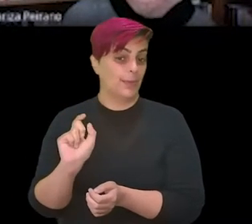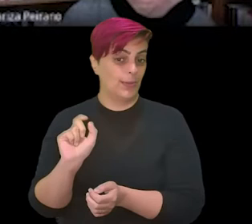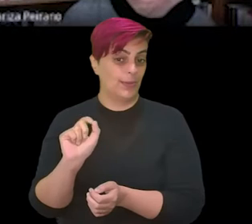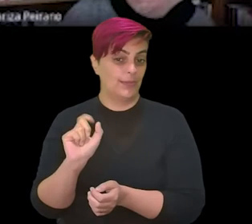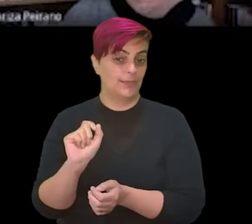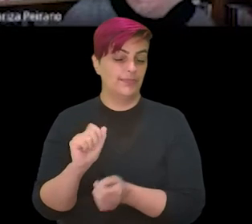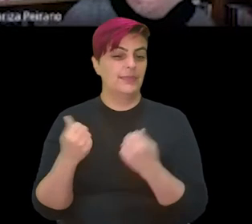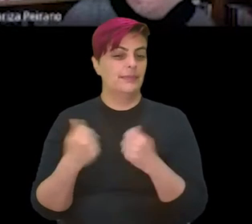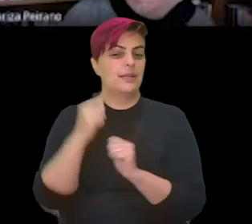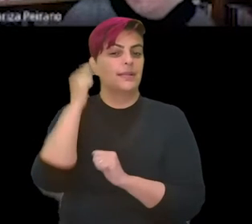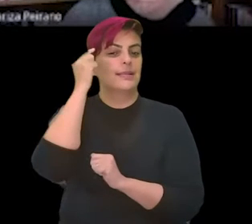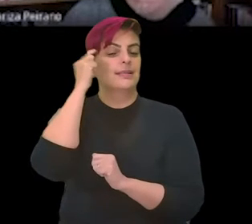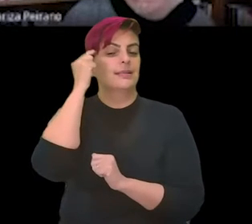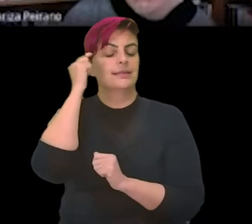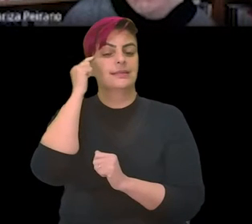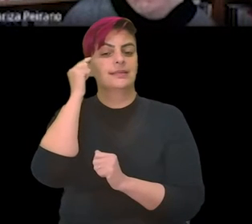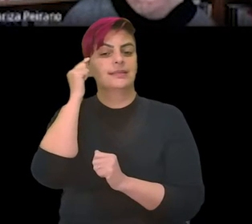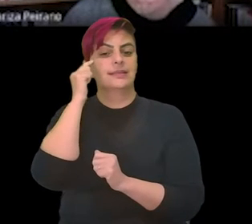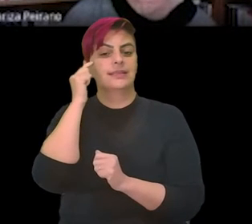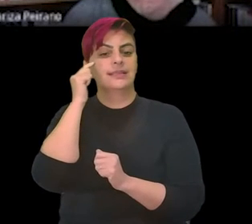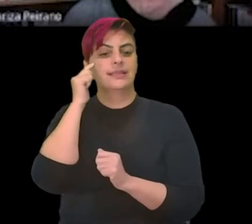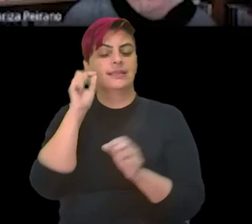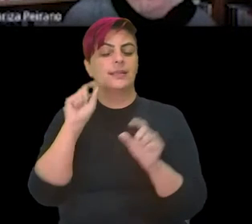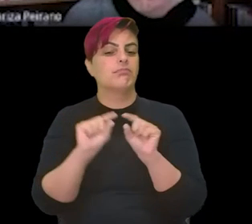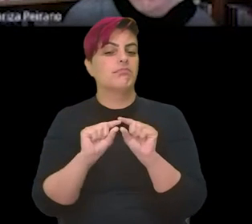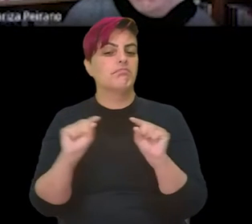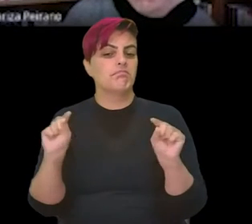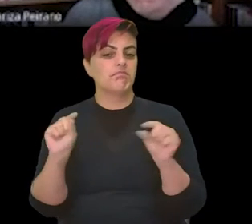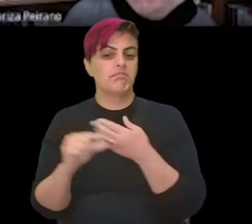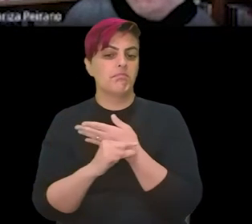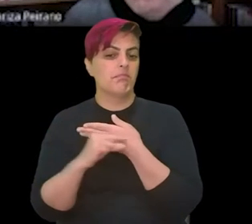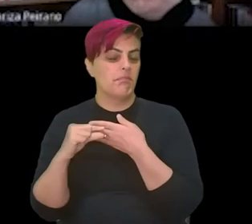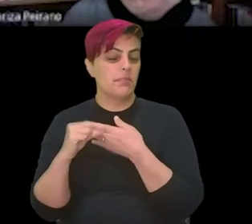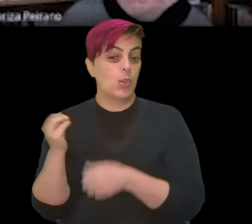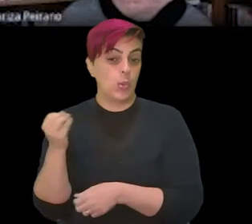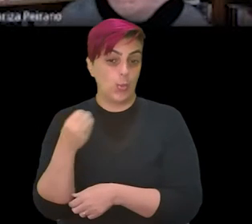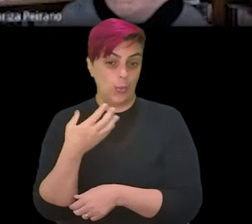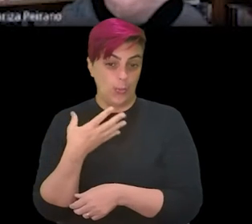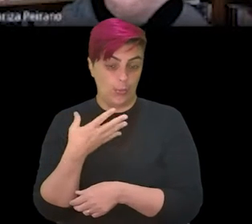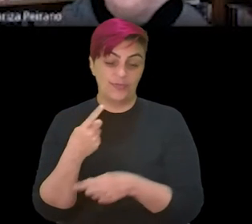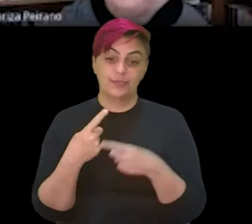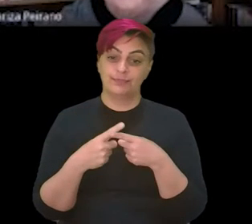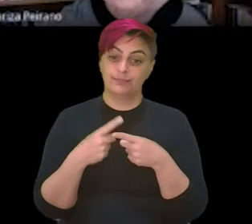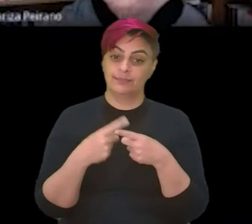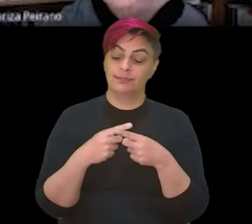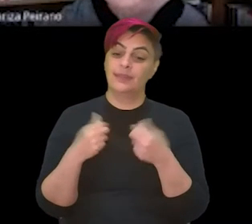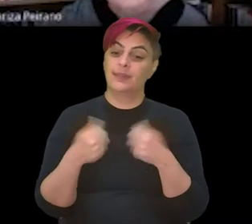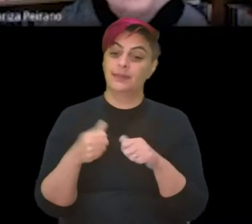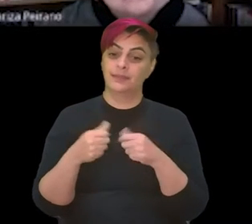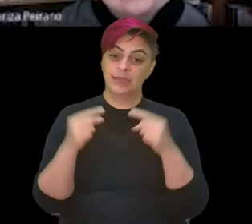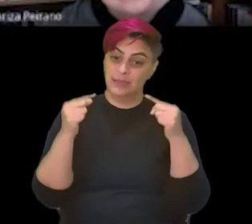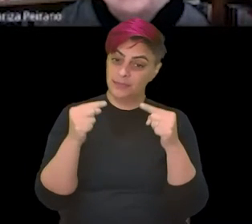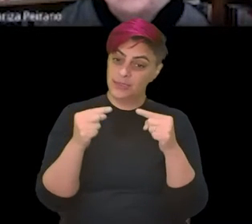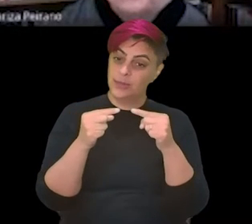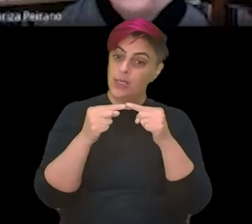vendem, porque continuamos a prática de fazer alusões poéticas ao batizar nossos trabalhos com